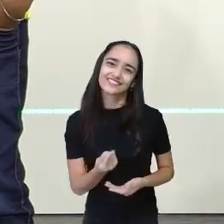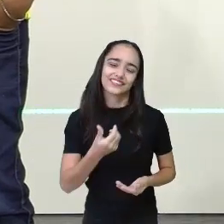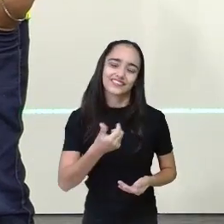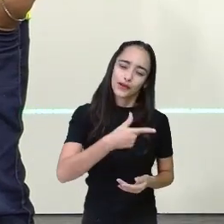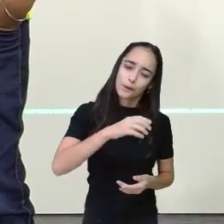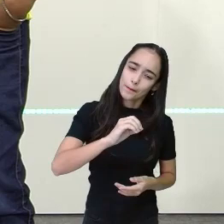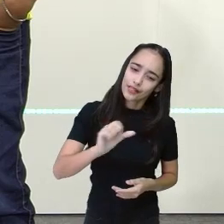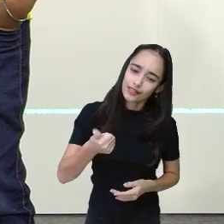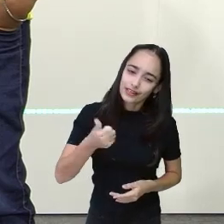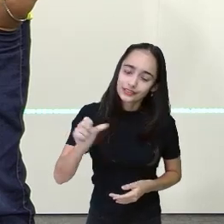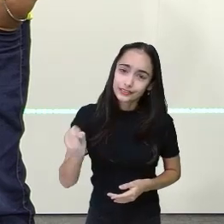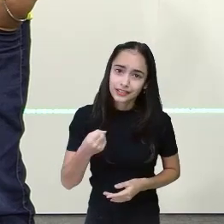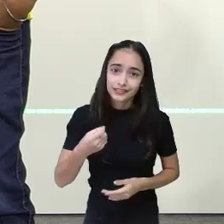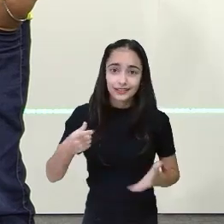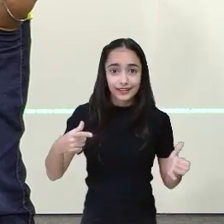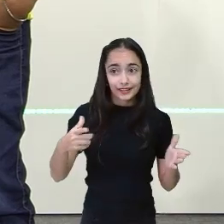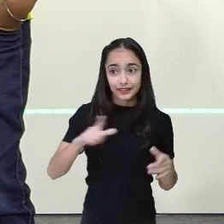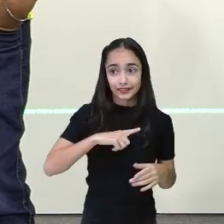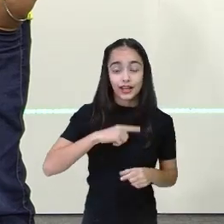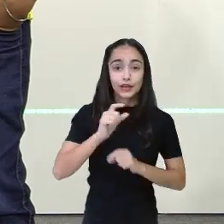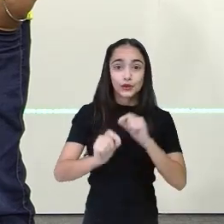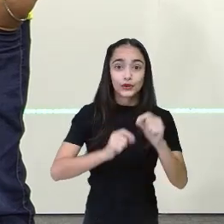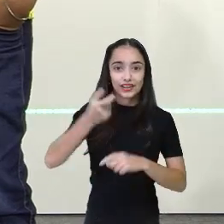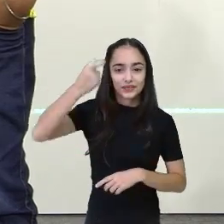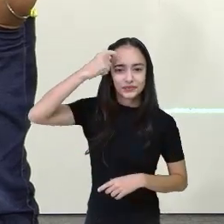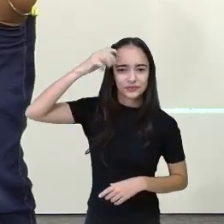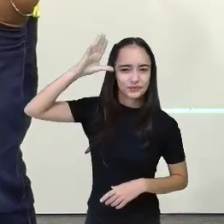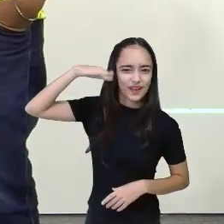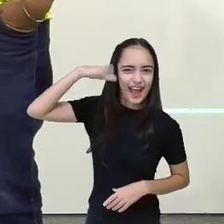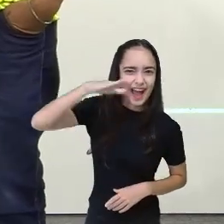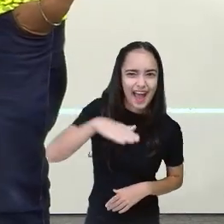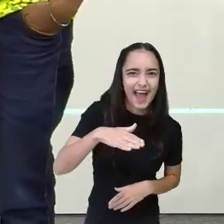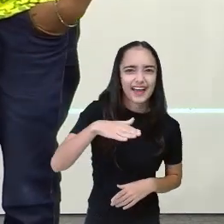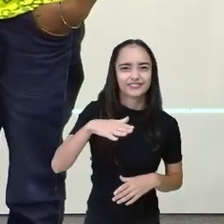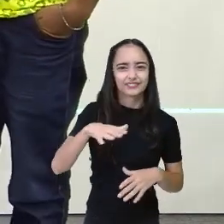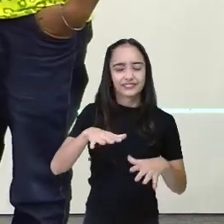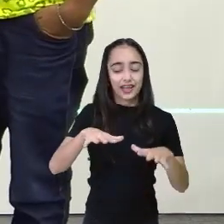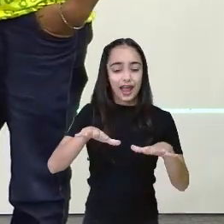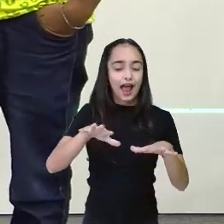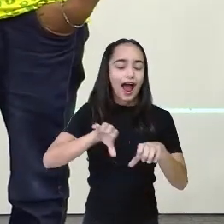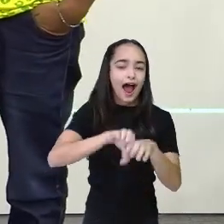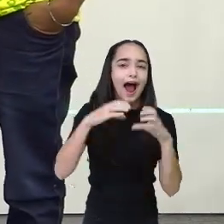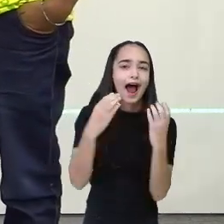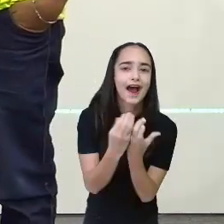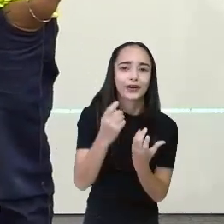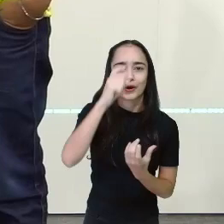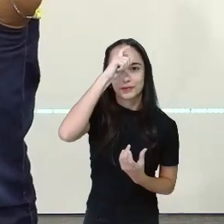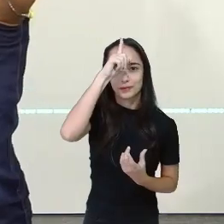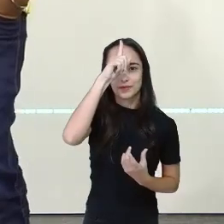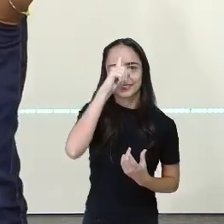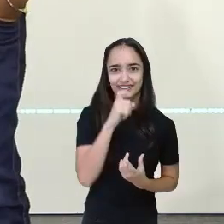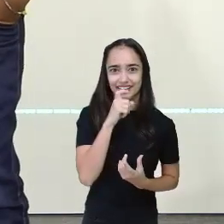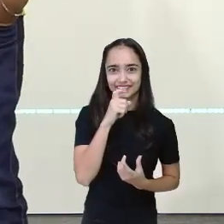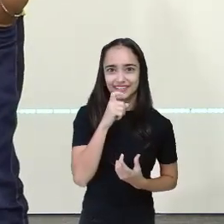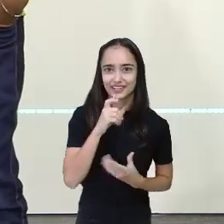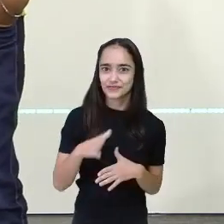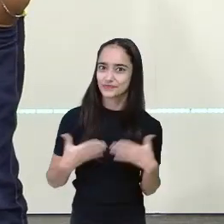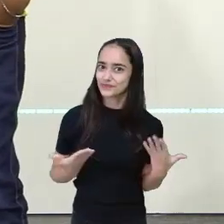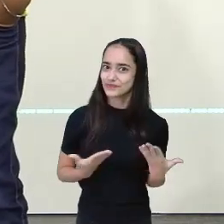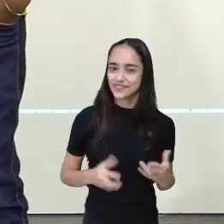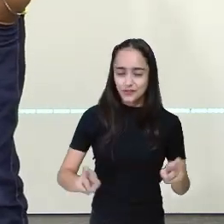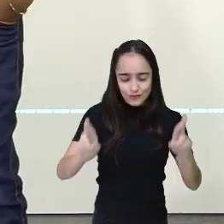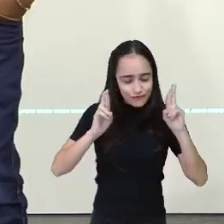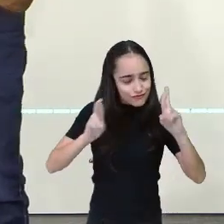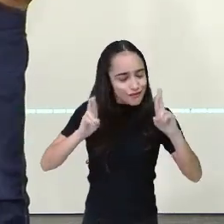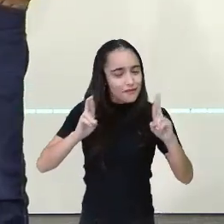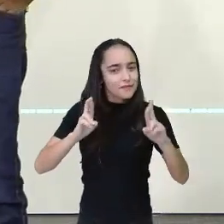que é a atual, 2022, que é A Copa do Catar. a Copa do Catar. Quem sabe aí o Brasil ganha, né? Vai ganhar, né? Esperar o Vamos Hexa aí